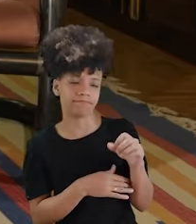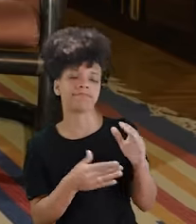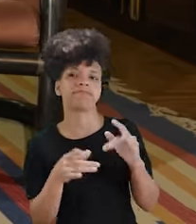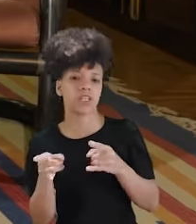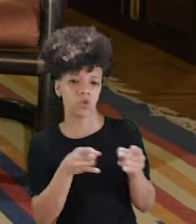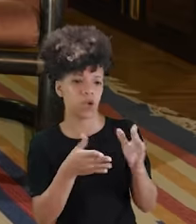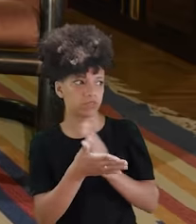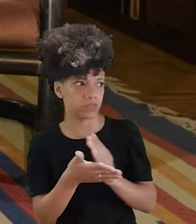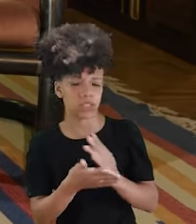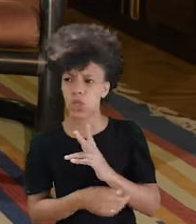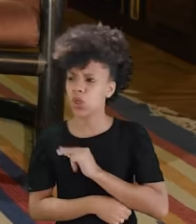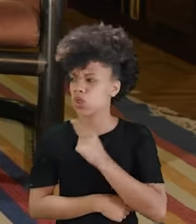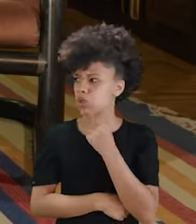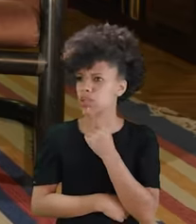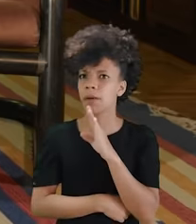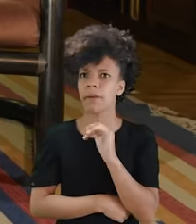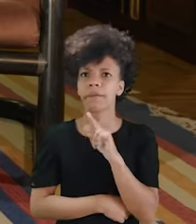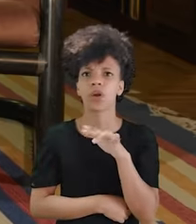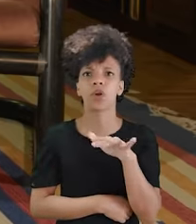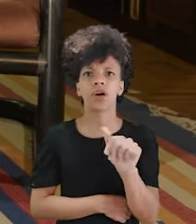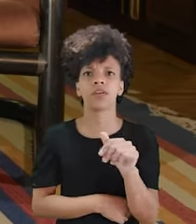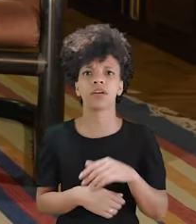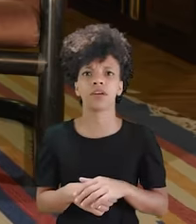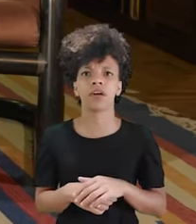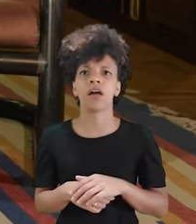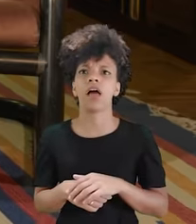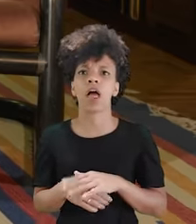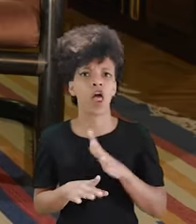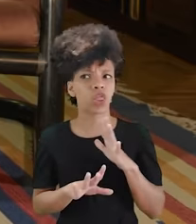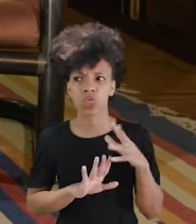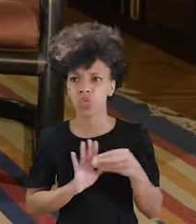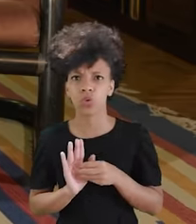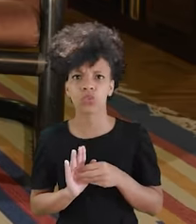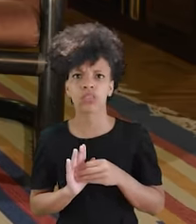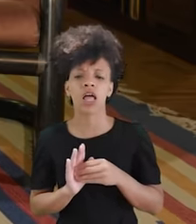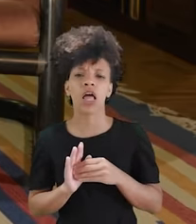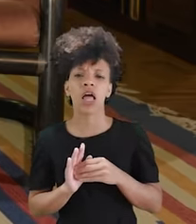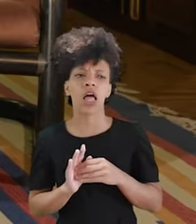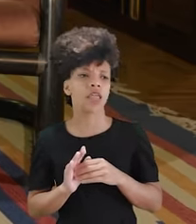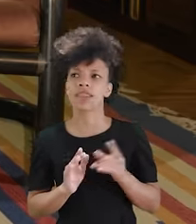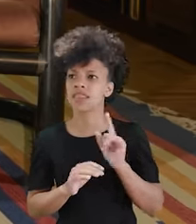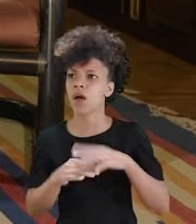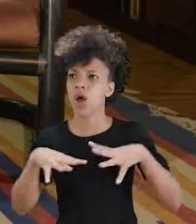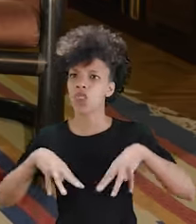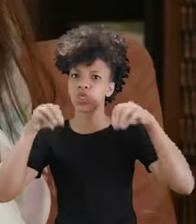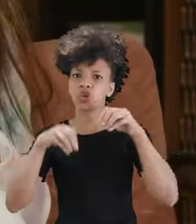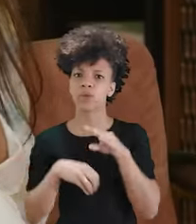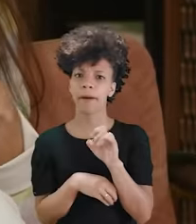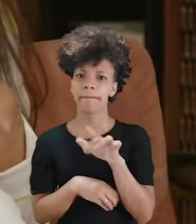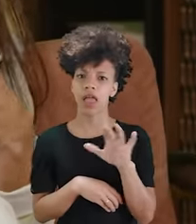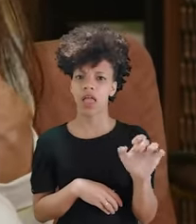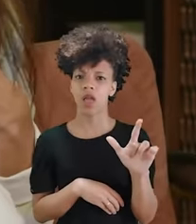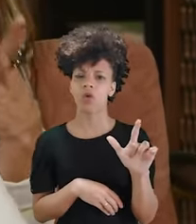quartos divididos Olha isso cara é uma Babilônia café viu que ele é ator social mesmo né da Babilônia é uma torre de babel Torre de Babel